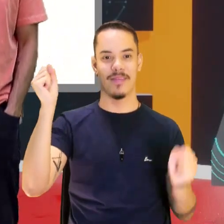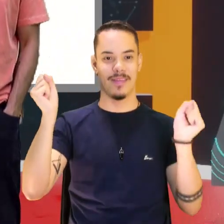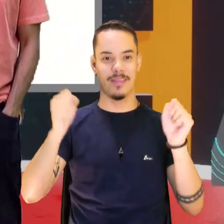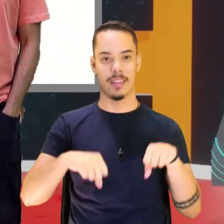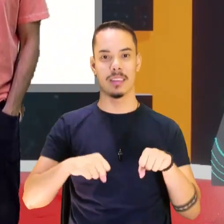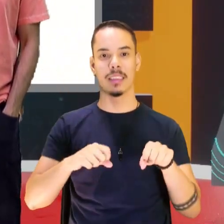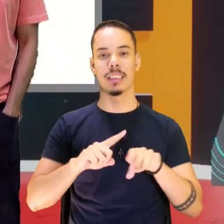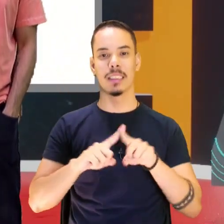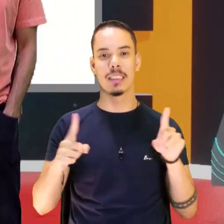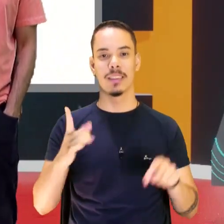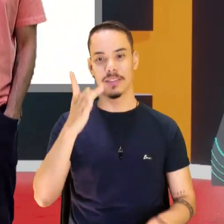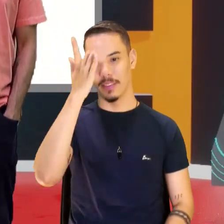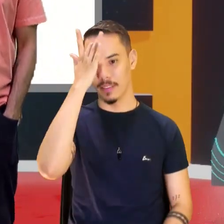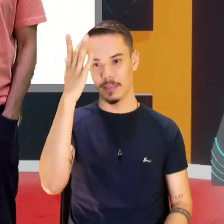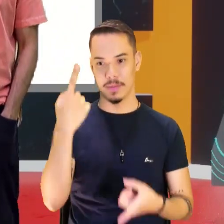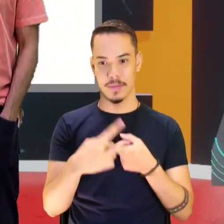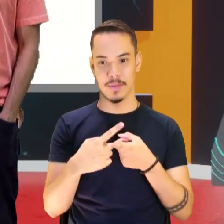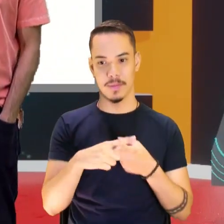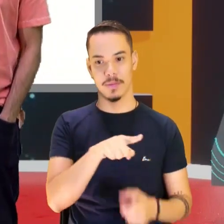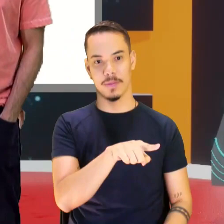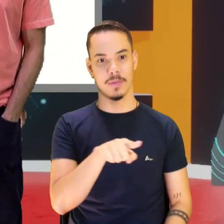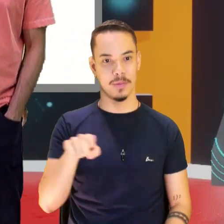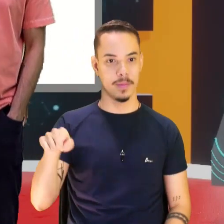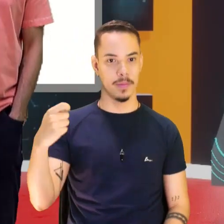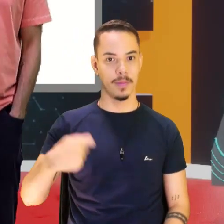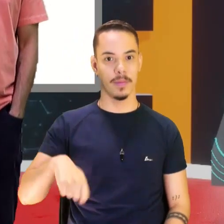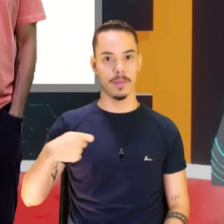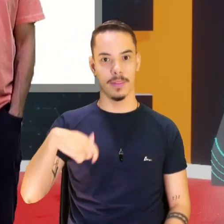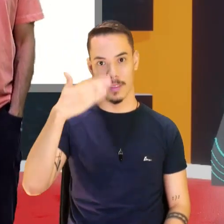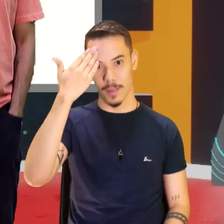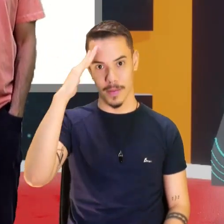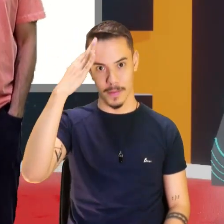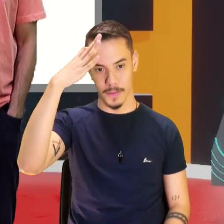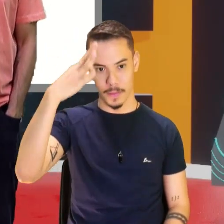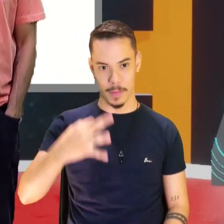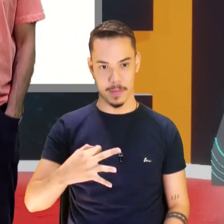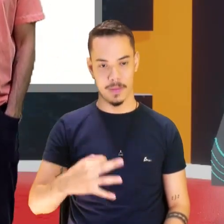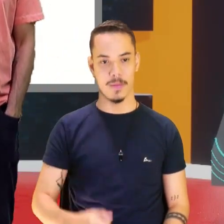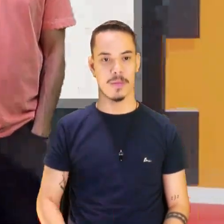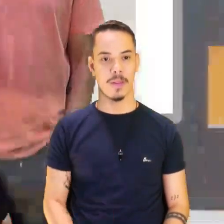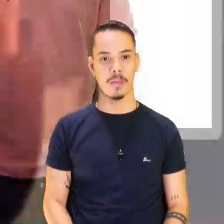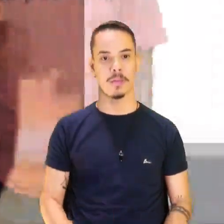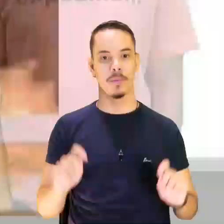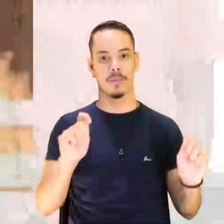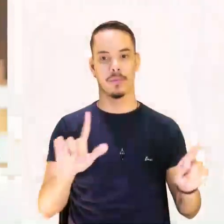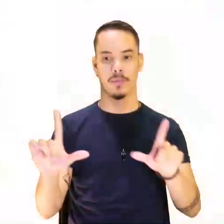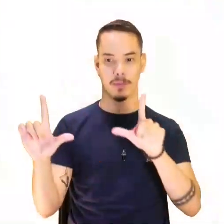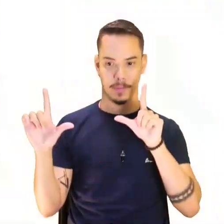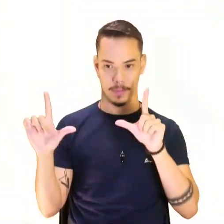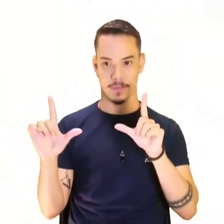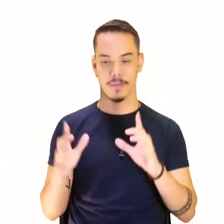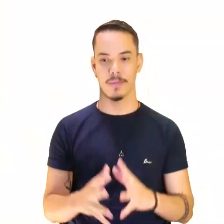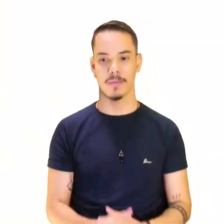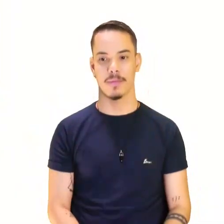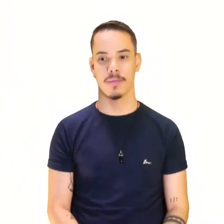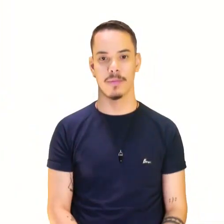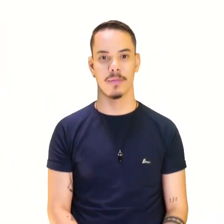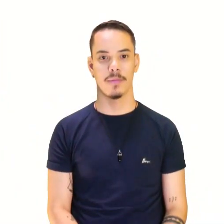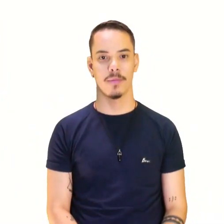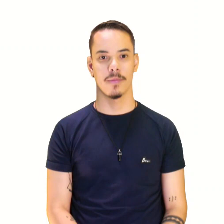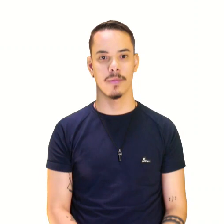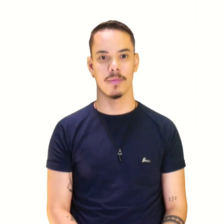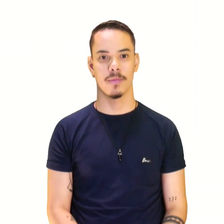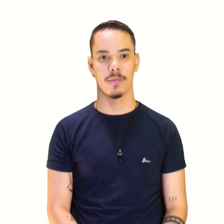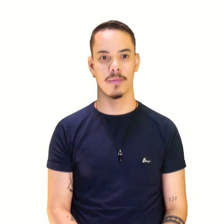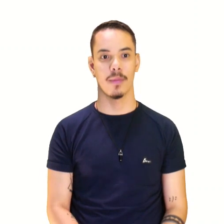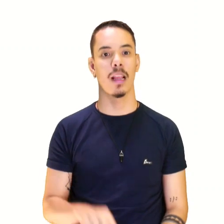agora a gente vai precisar que vocês tenham esse entendimento, esse conhecimento, tá bom? Na telinha, então, quem não lembra vai lembrar agora.